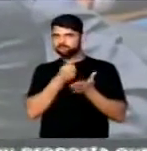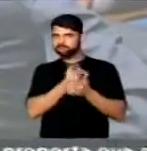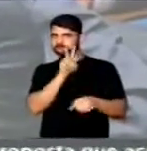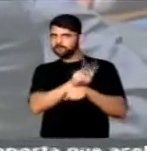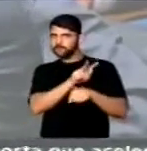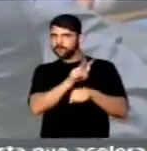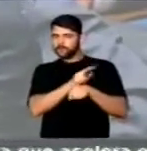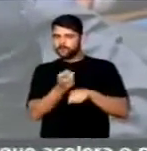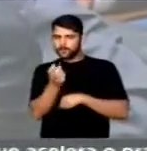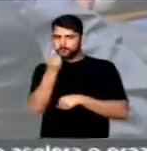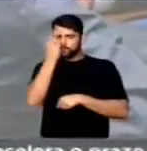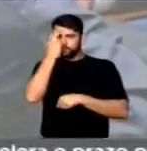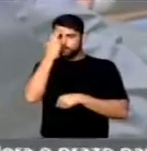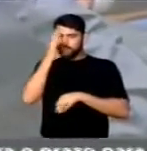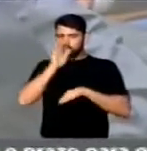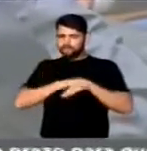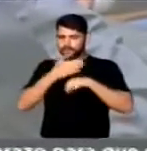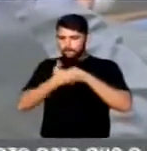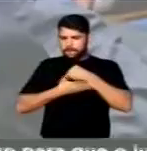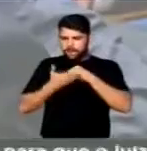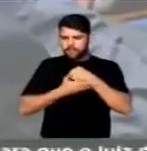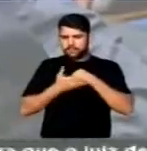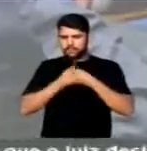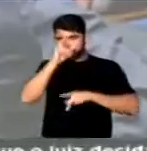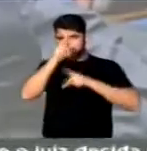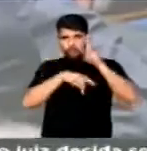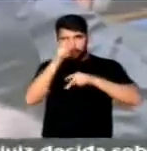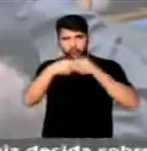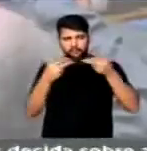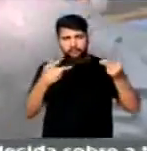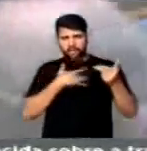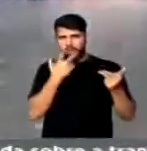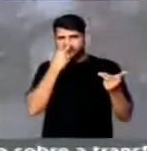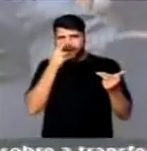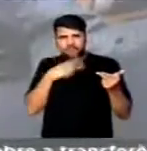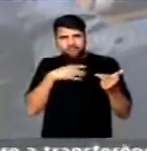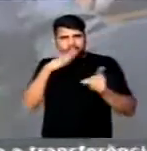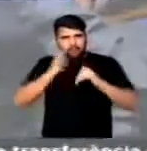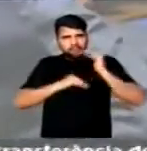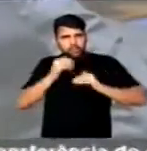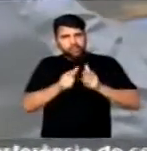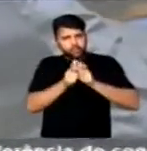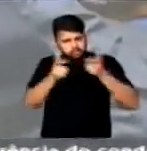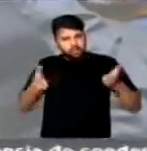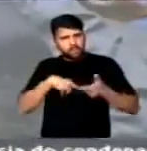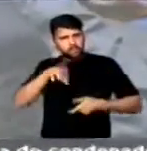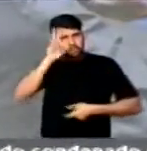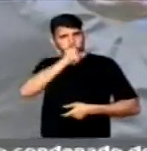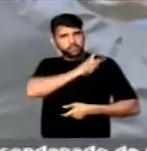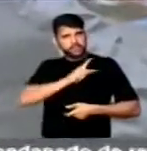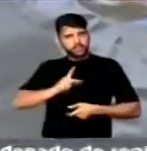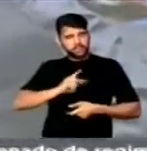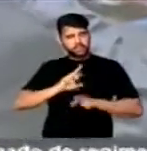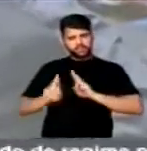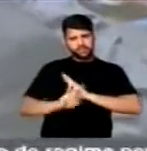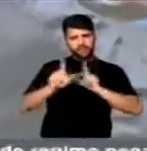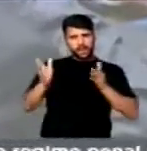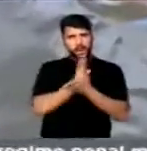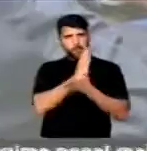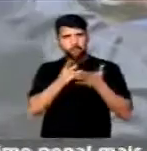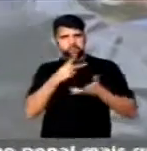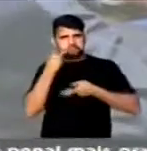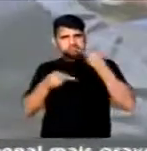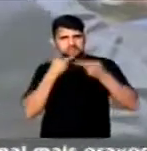defensor de que a cultura é um dos fundamentos de um povo. E acho uma atitude de grandeza do presidente. Ao contrário do que alguns